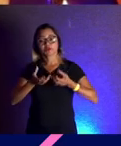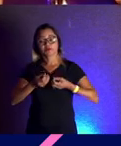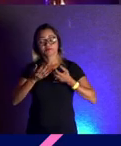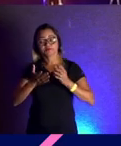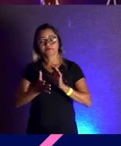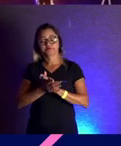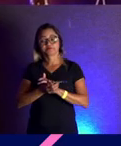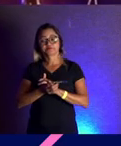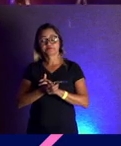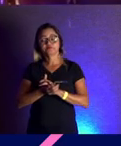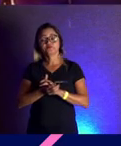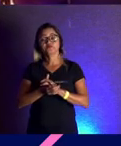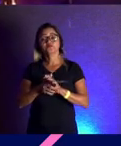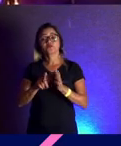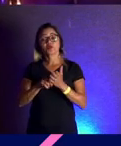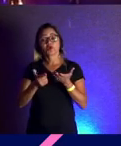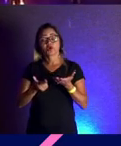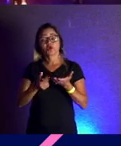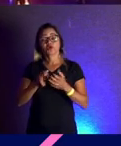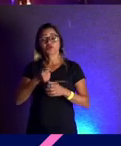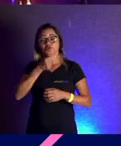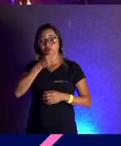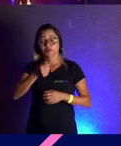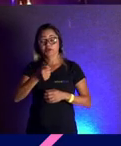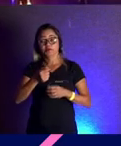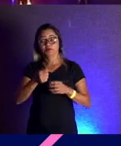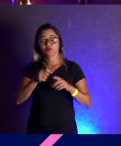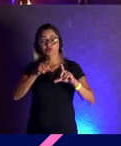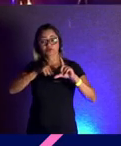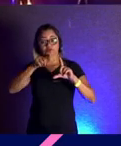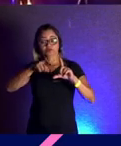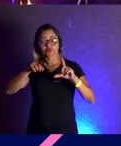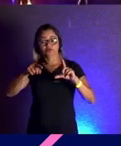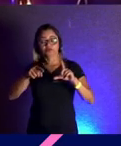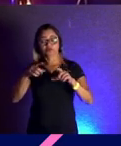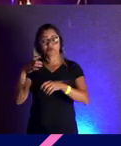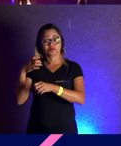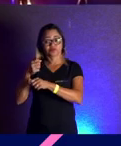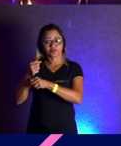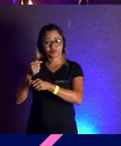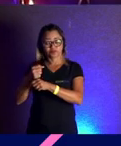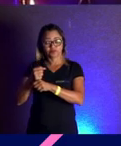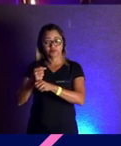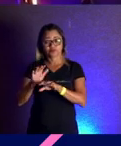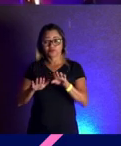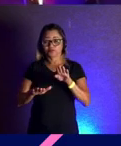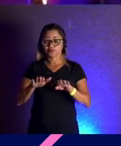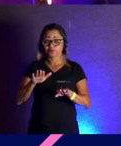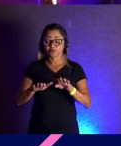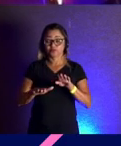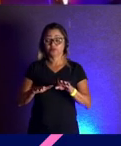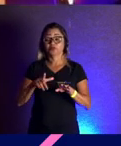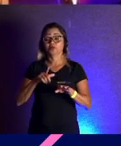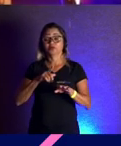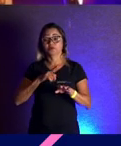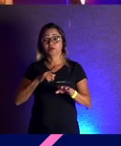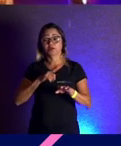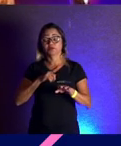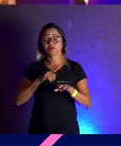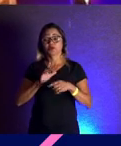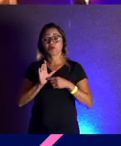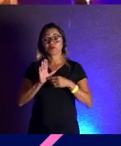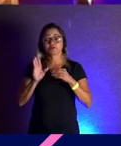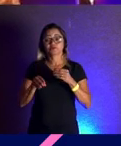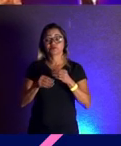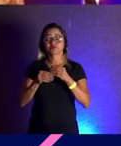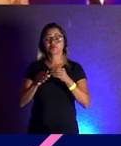no jornalismo de dados é muito quase uma totalidade das vezes, o que a gente tem são as amostras